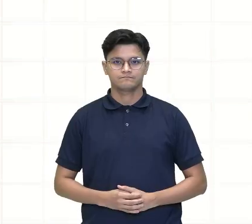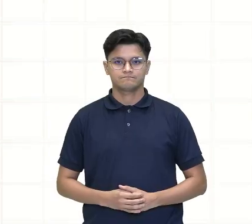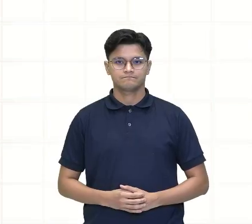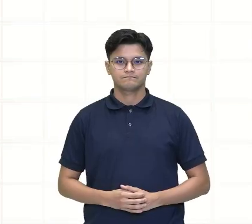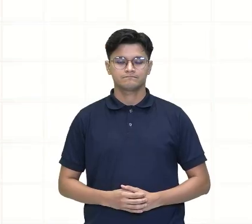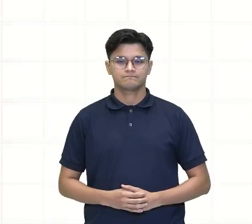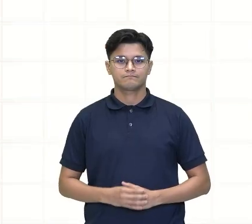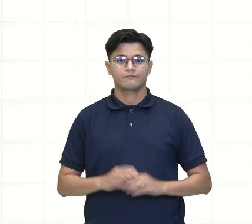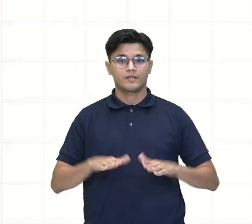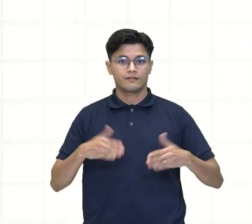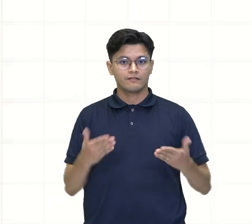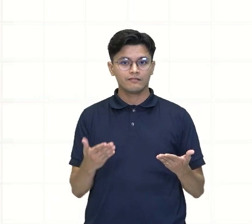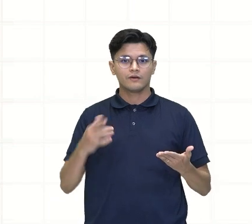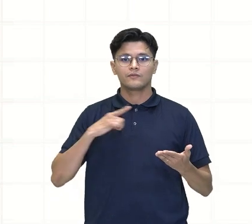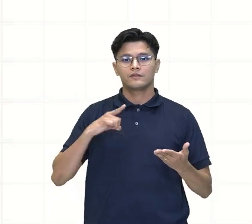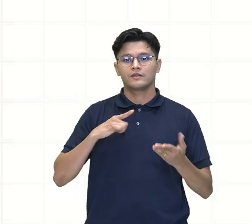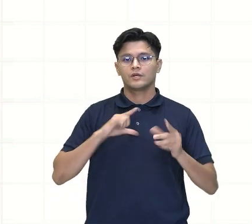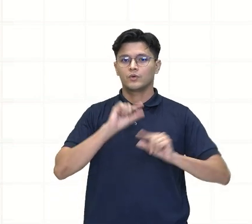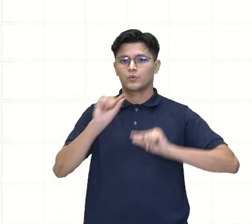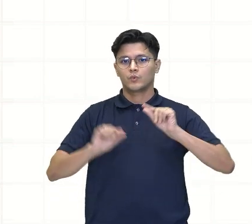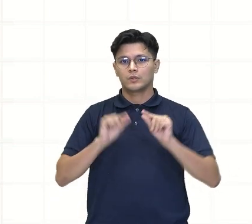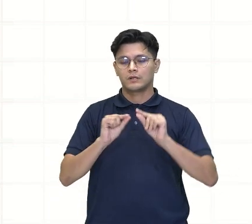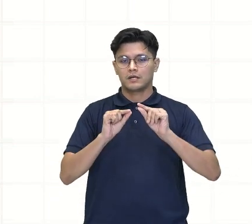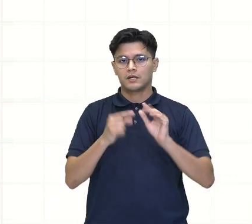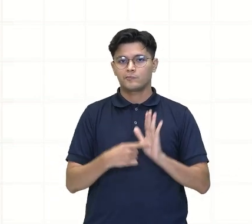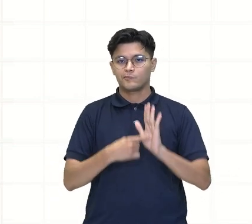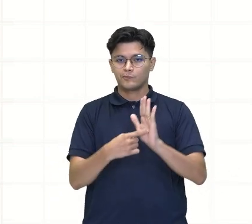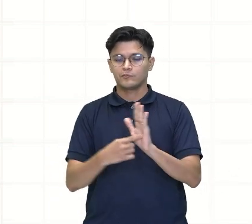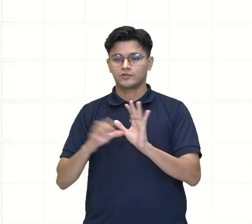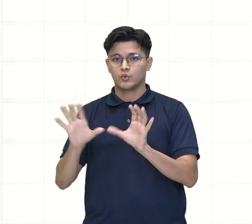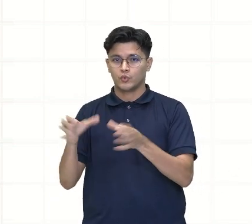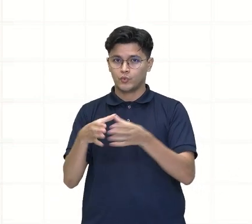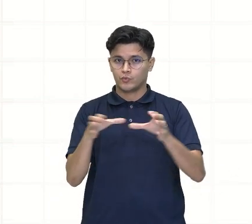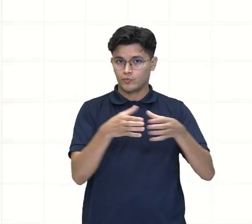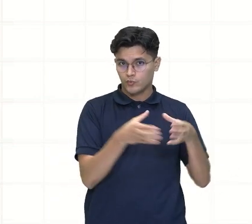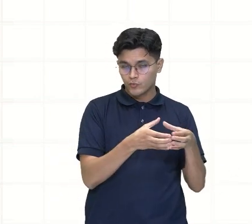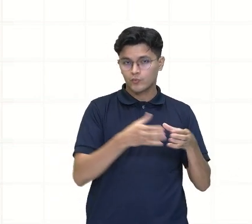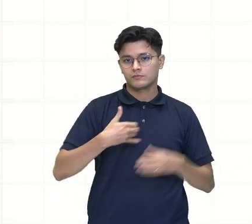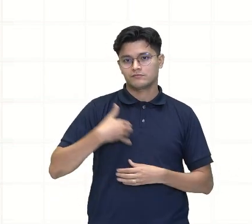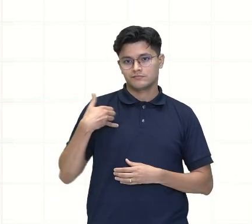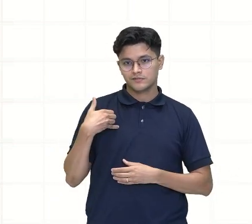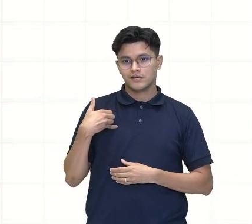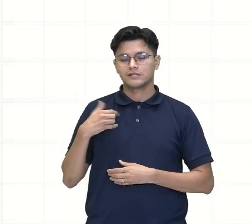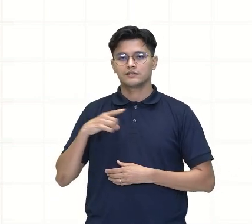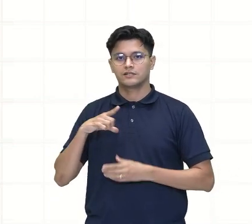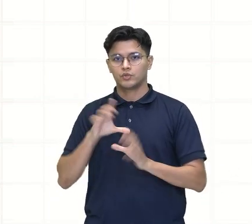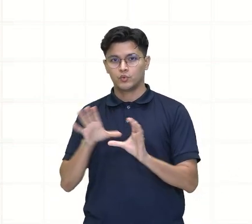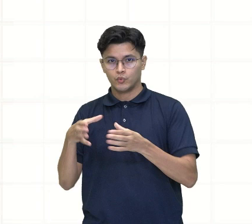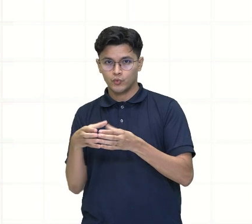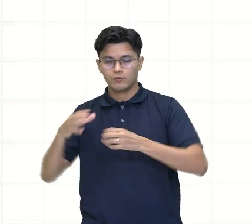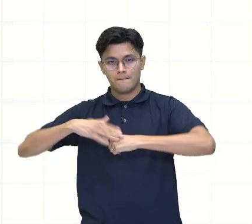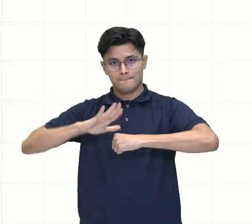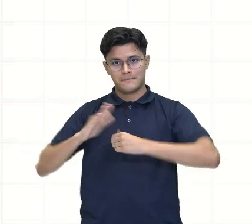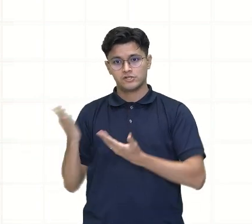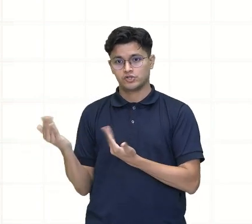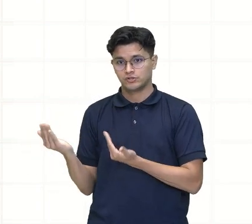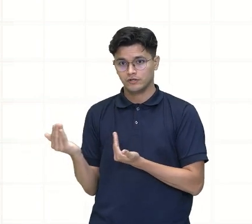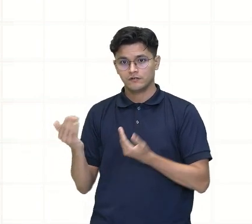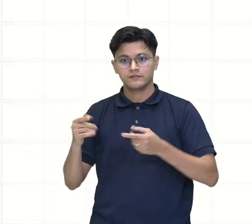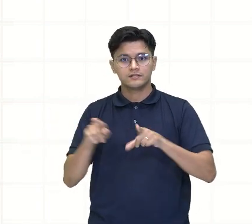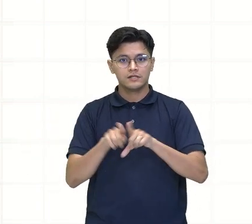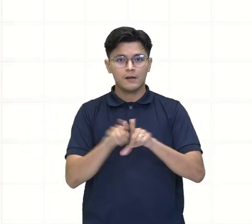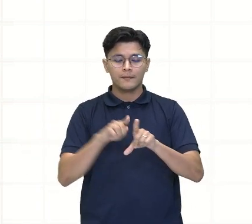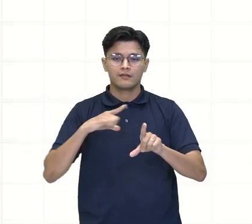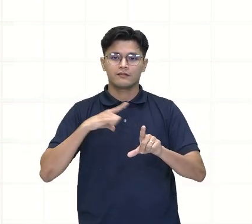grupos. Então, aqui nós temos os grupos etários, né, mais jovens, na base da pirâmide, em 2019, enquanto a gente observa